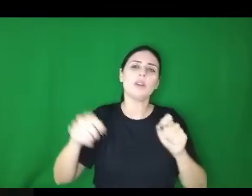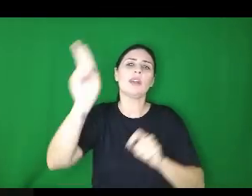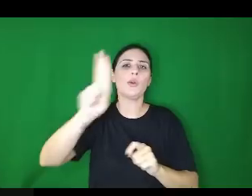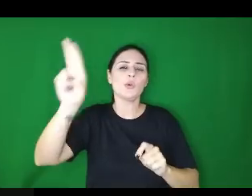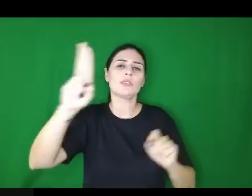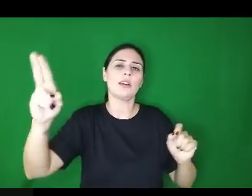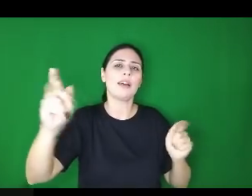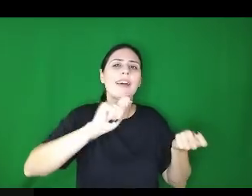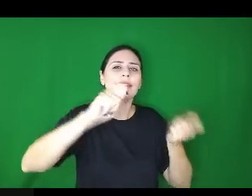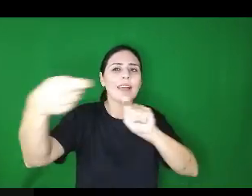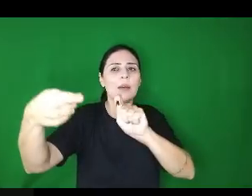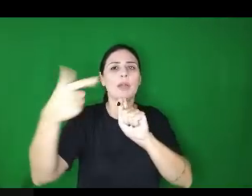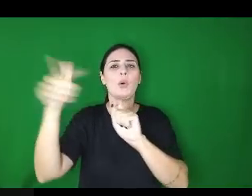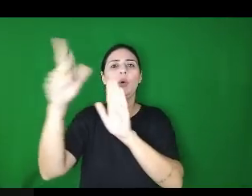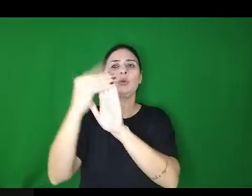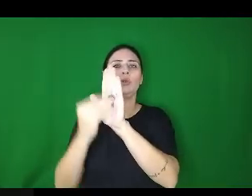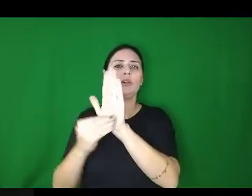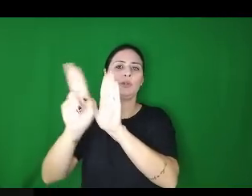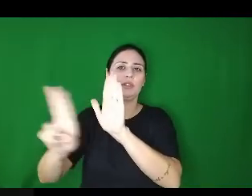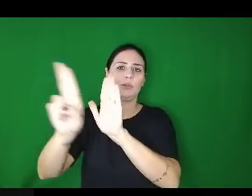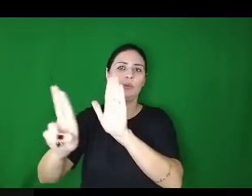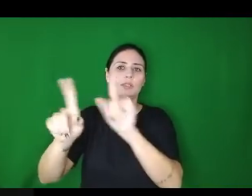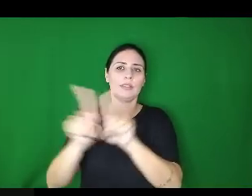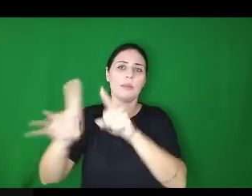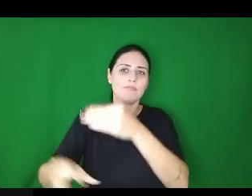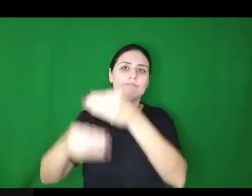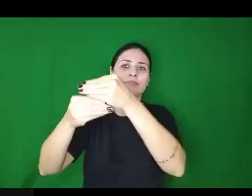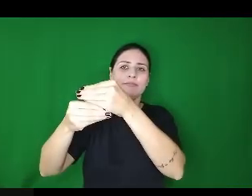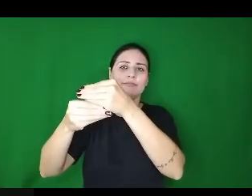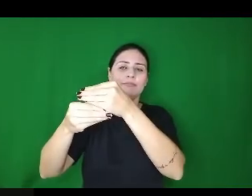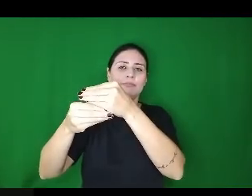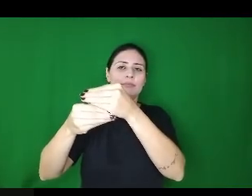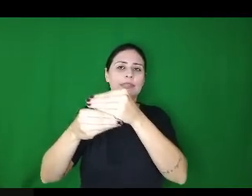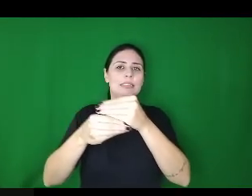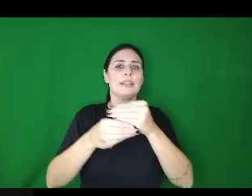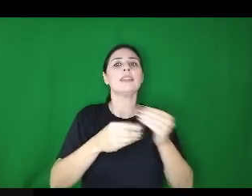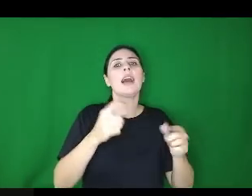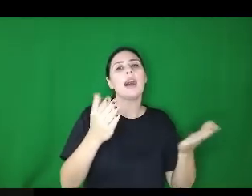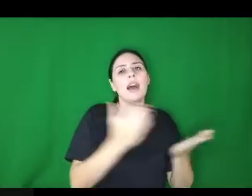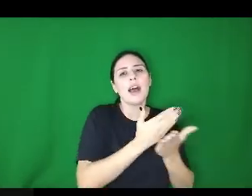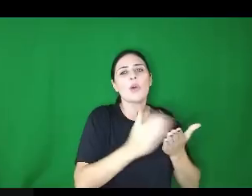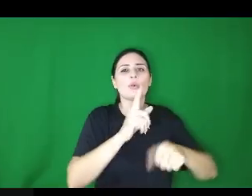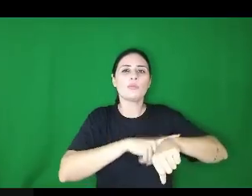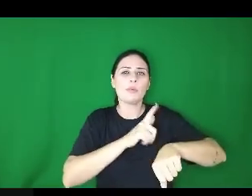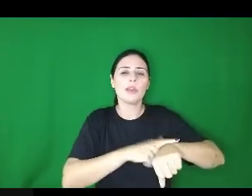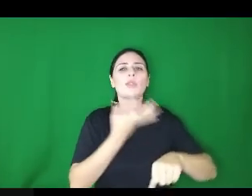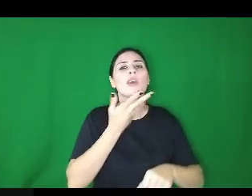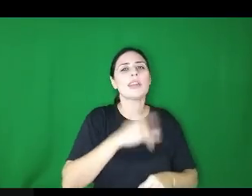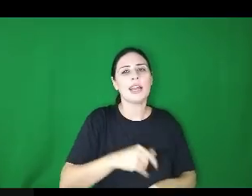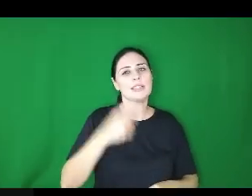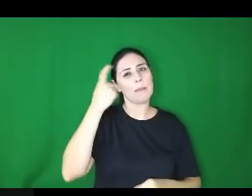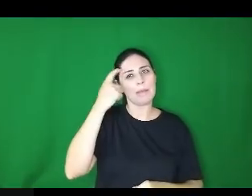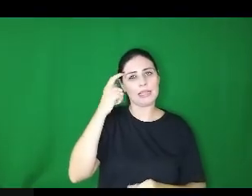já tem, alguns professores usam, nesse momento, esse conteúdo, ele é conteúdo, no outro momento, ele é uma ferramenta para eu